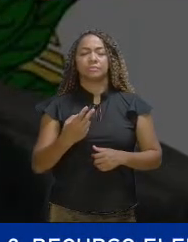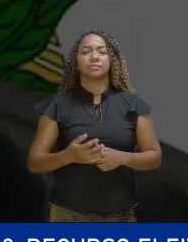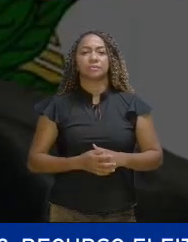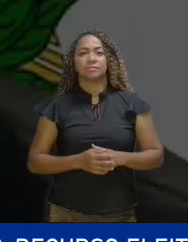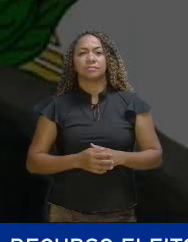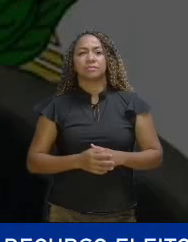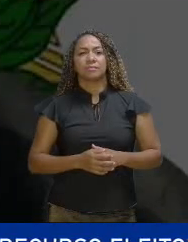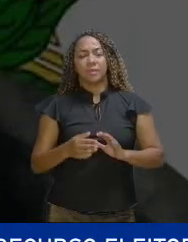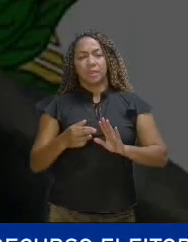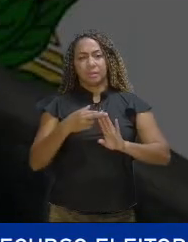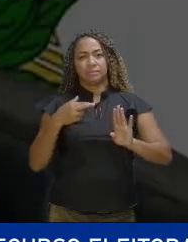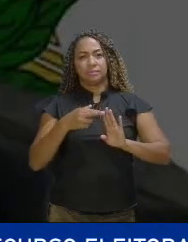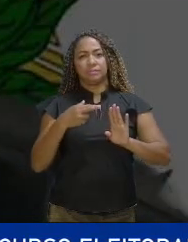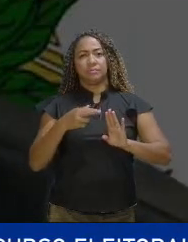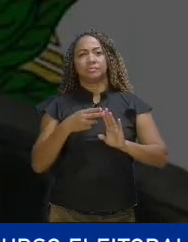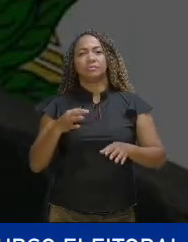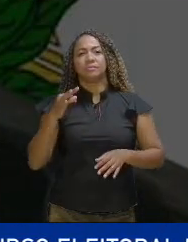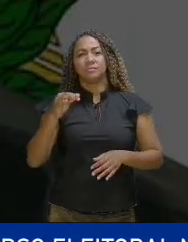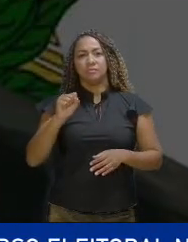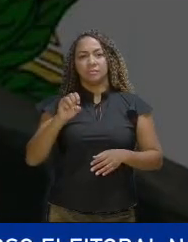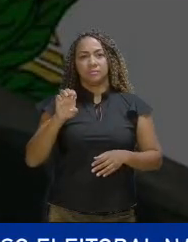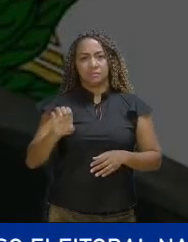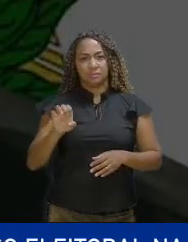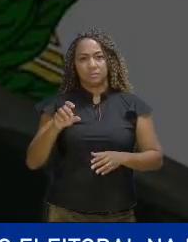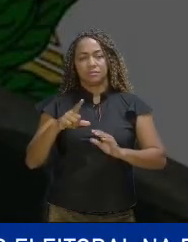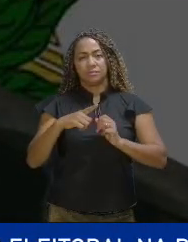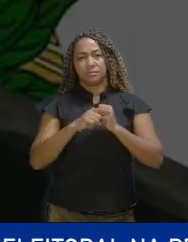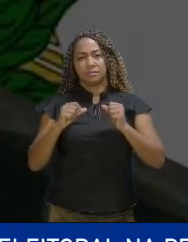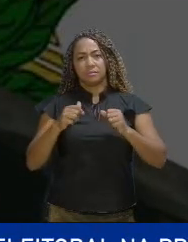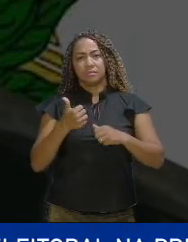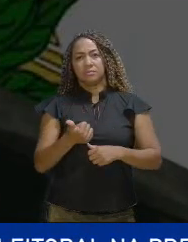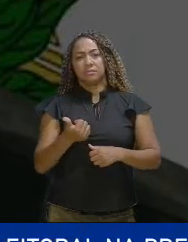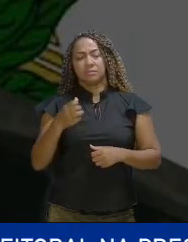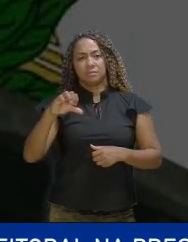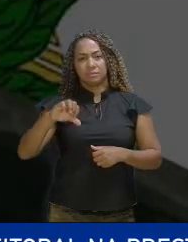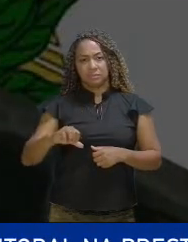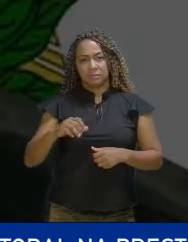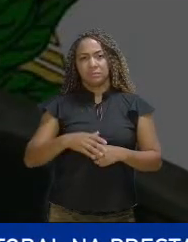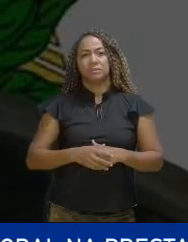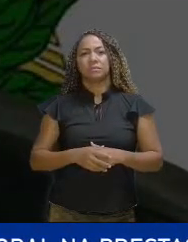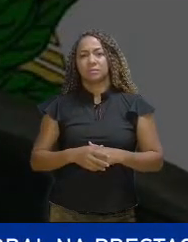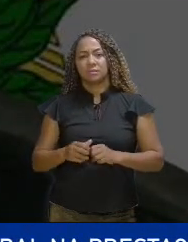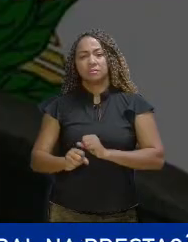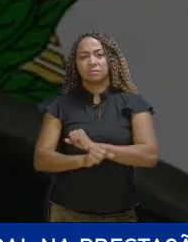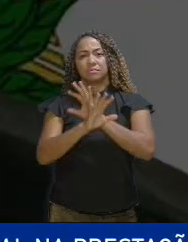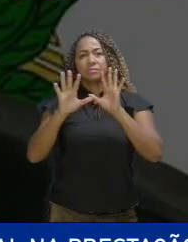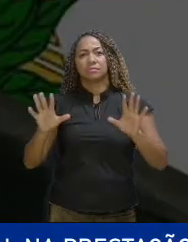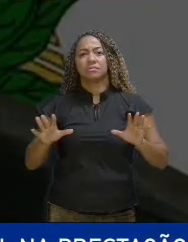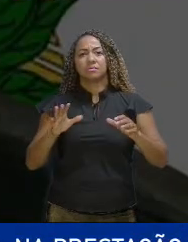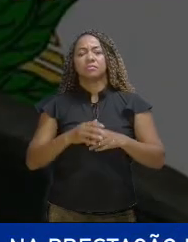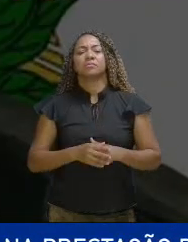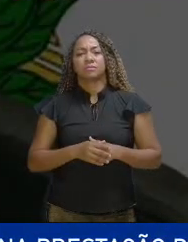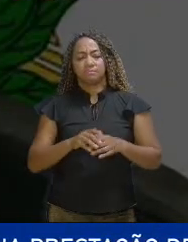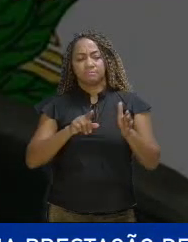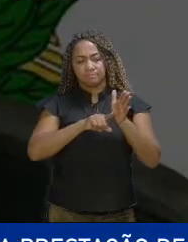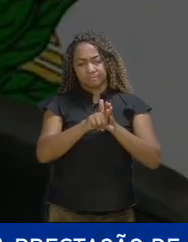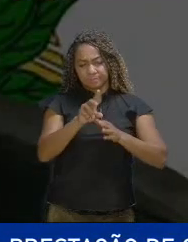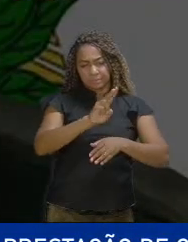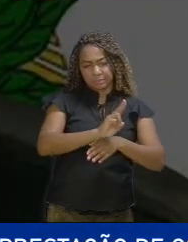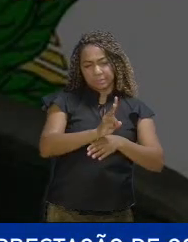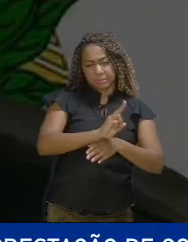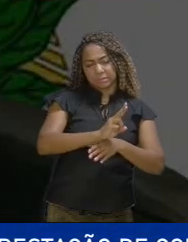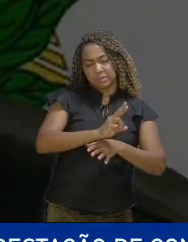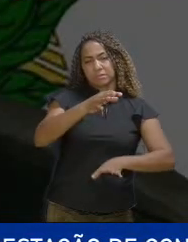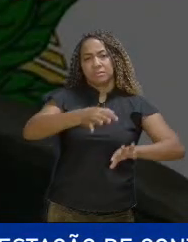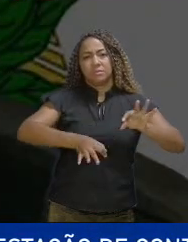A resolução do TSE, em seu artigo 69, parágrafo 1º, é clara ao estabelecer que as diligências determinadas